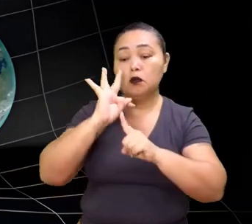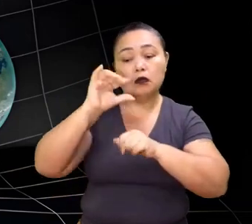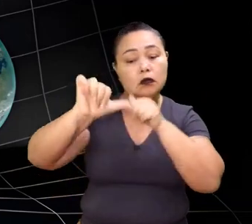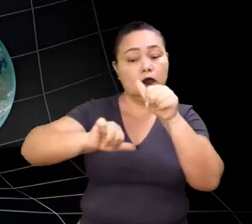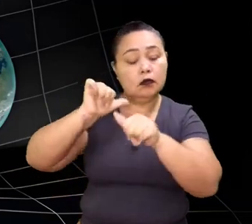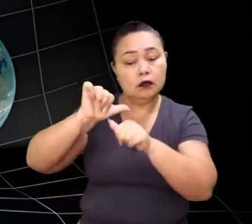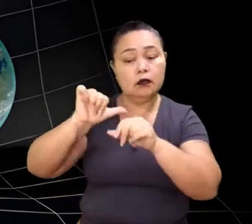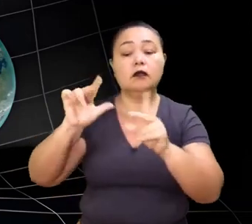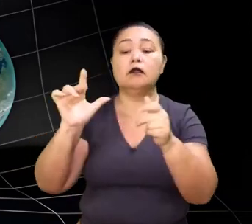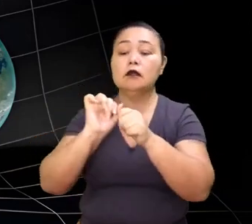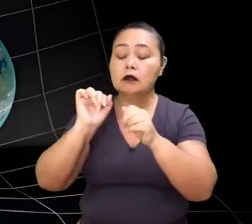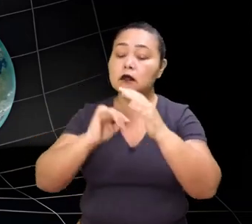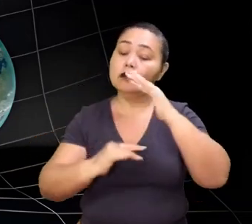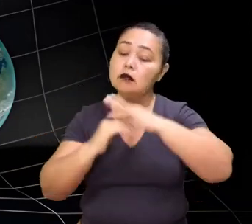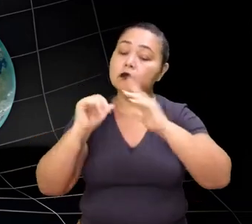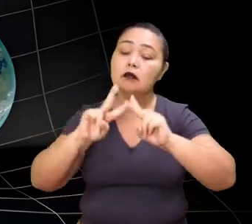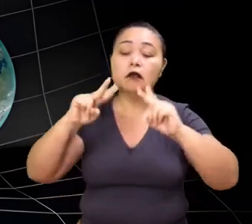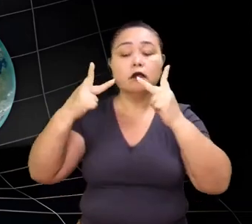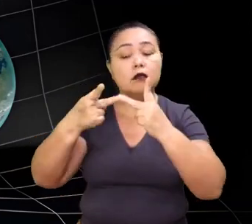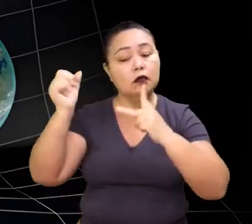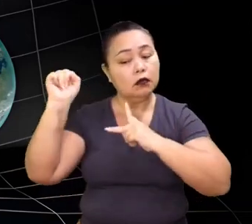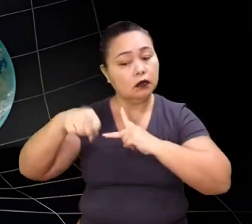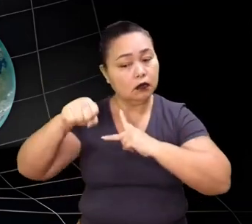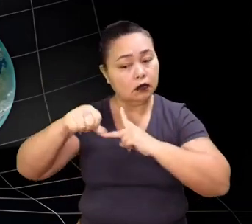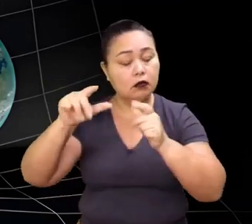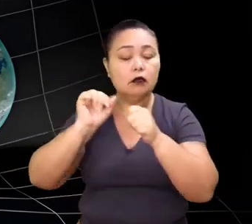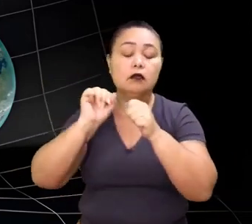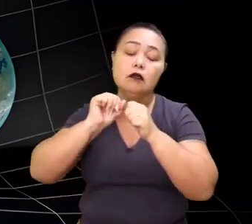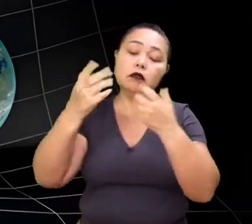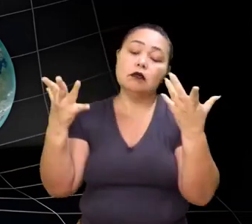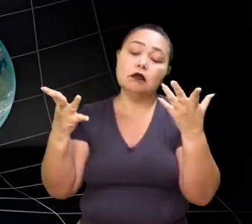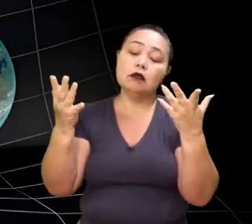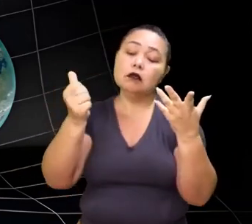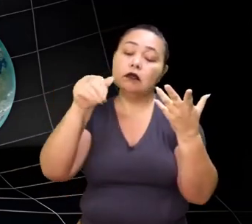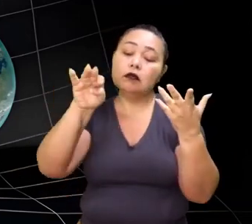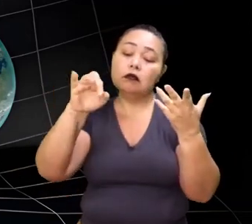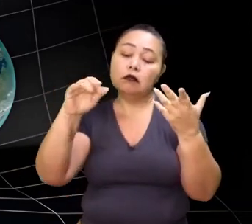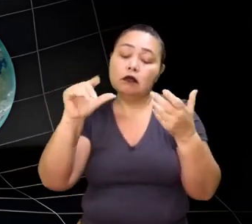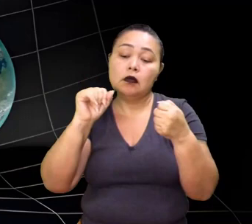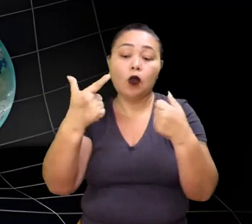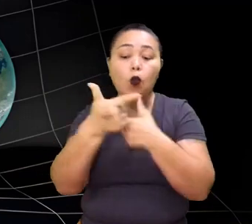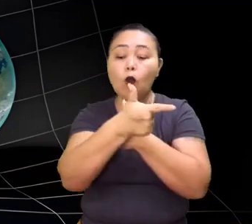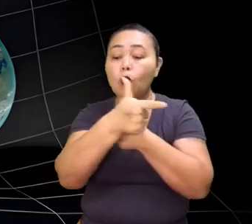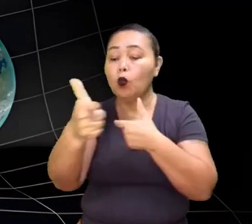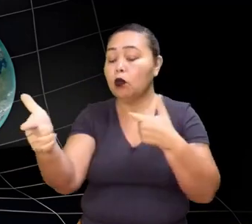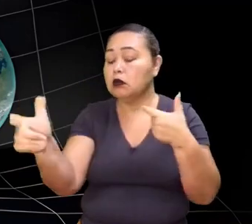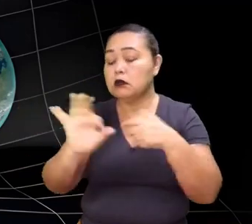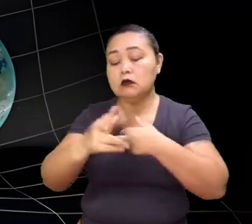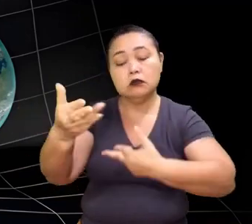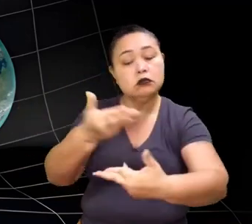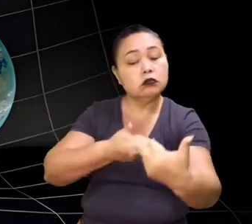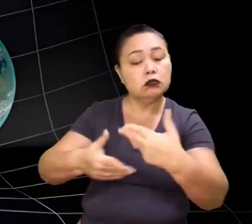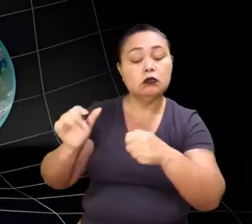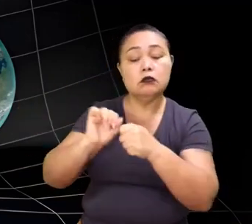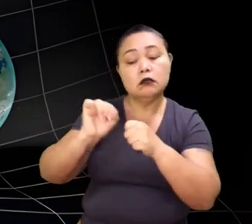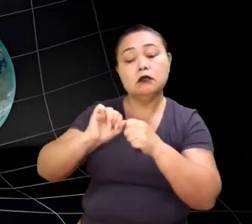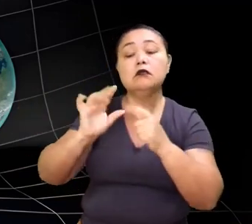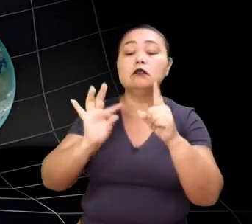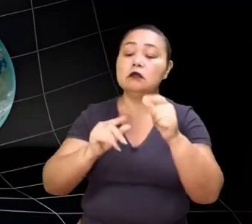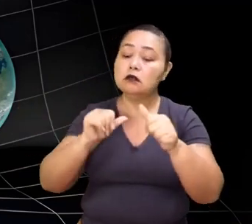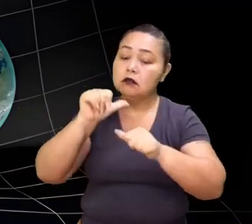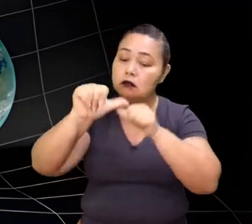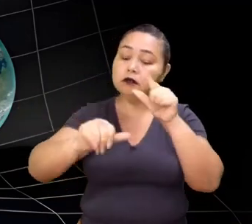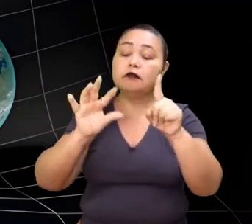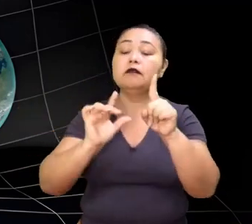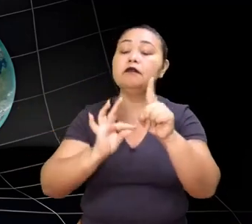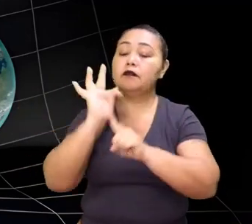a e o volume sim depois tem uma expansão adiabática onde não há troca de calor mas varia temperatura